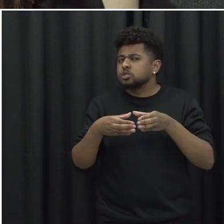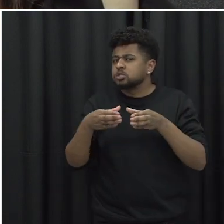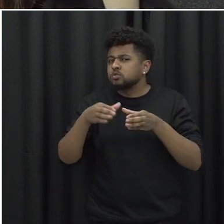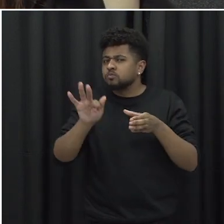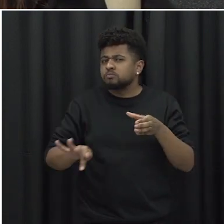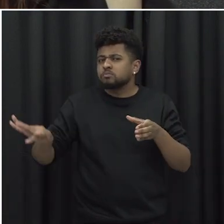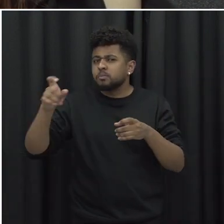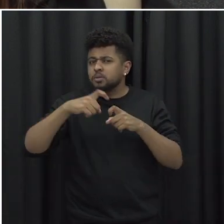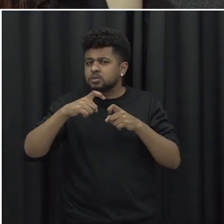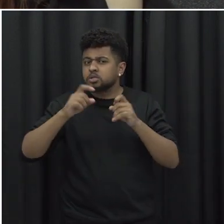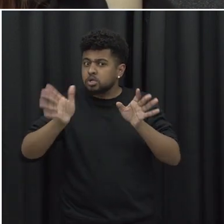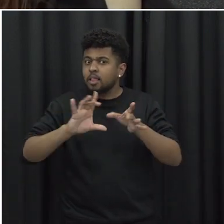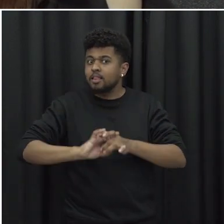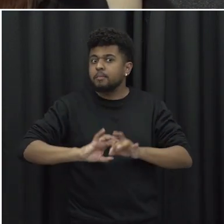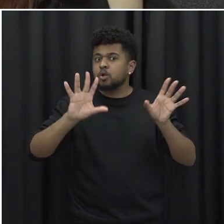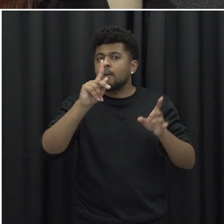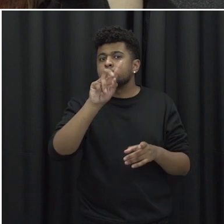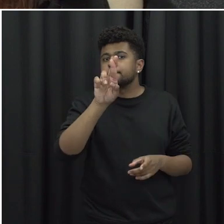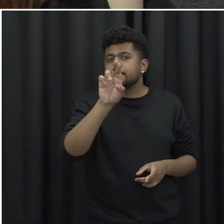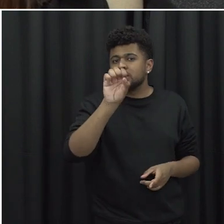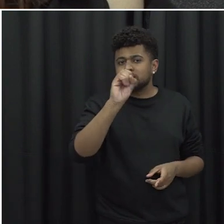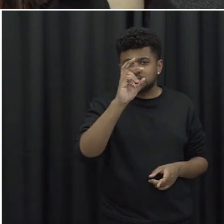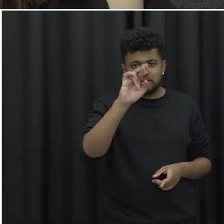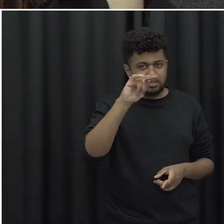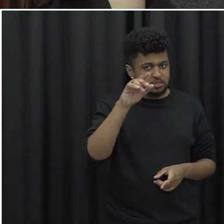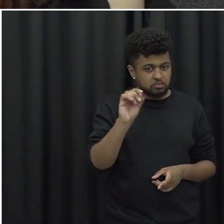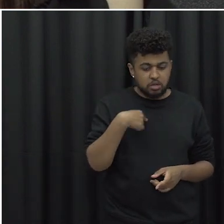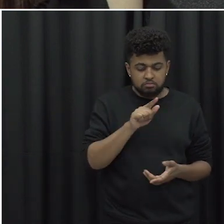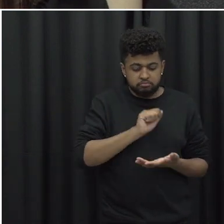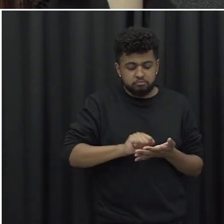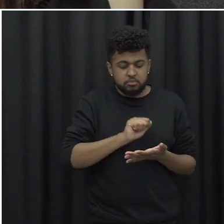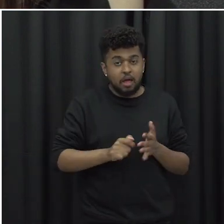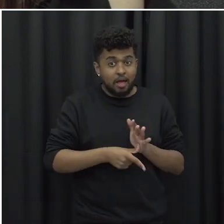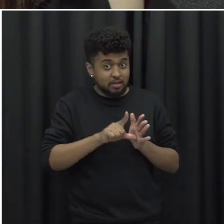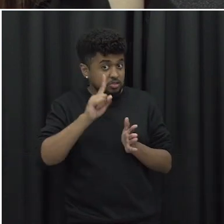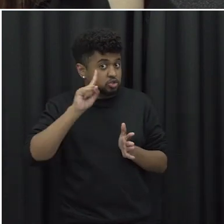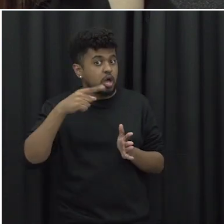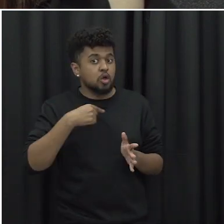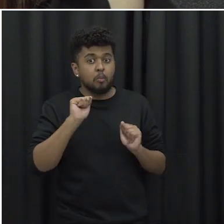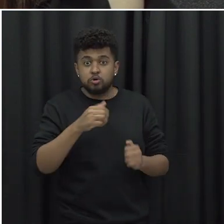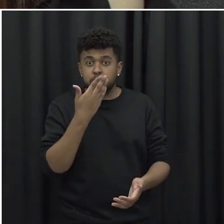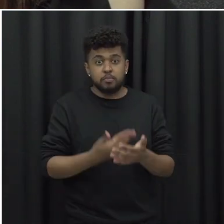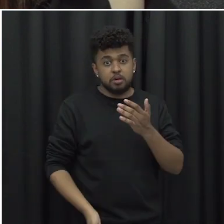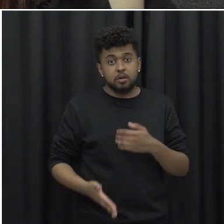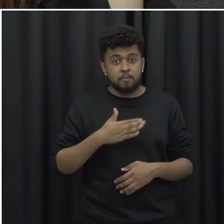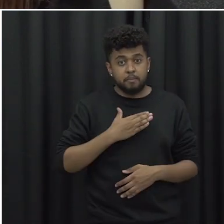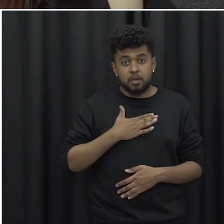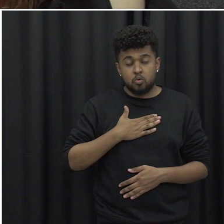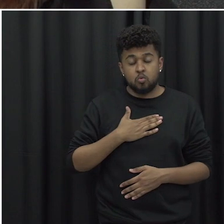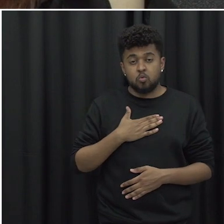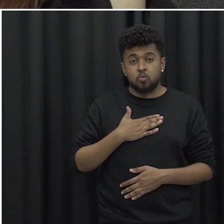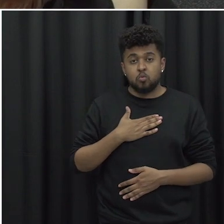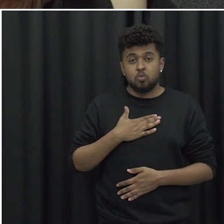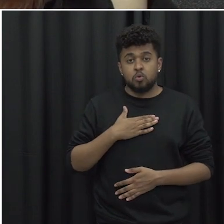data, eu poderia perder o meu CRM. Então, a partir daí, essa mãe veio atrás de mim, eu